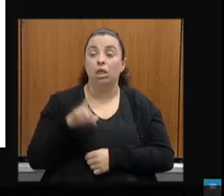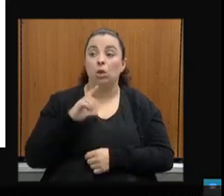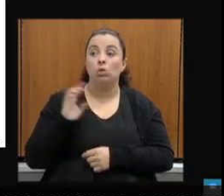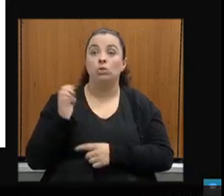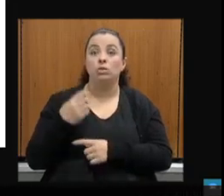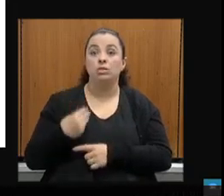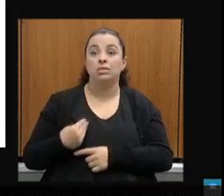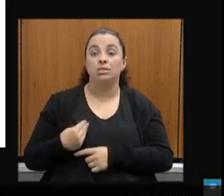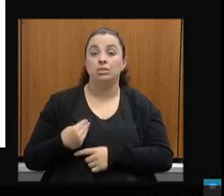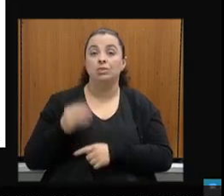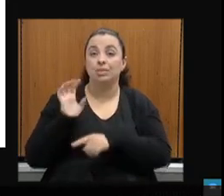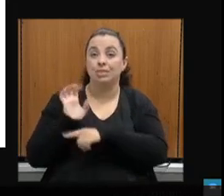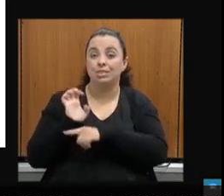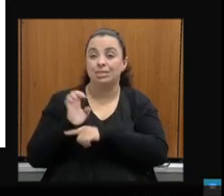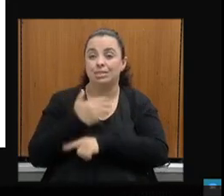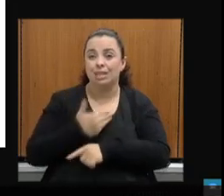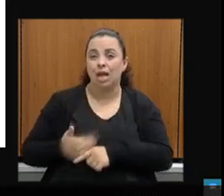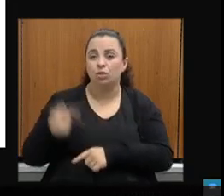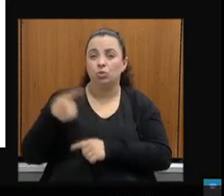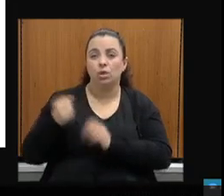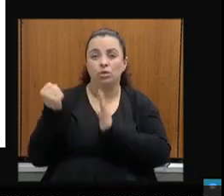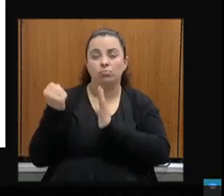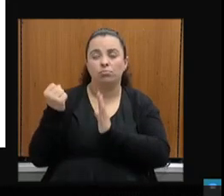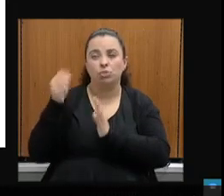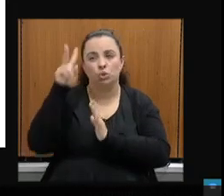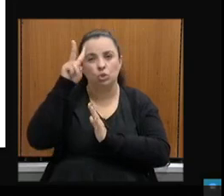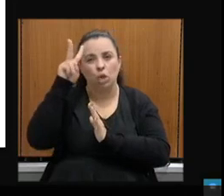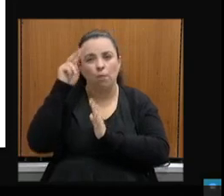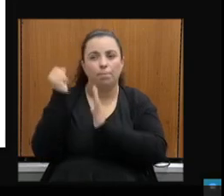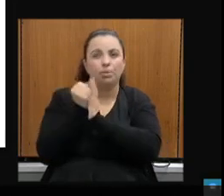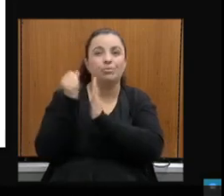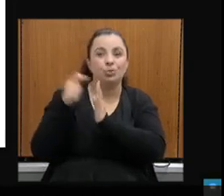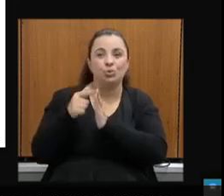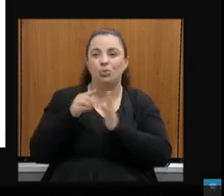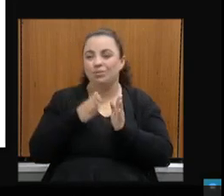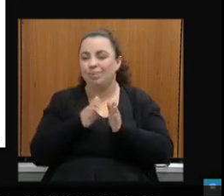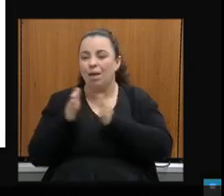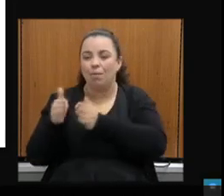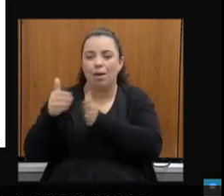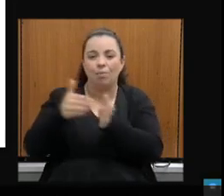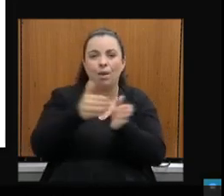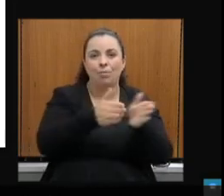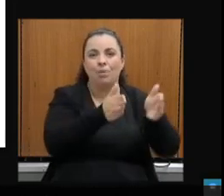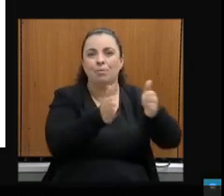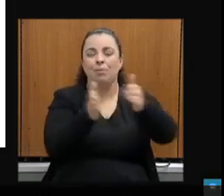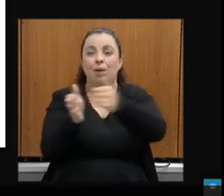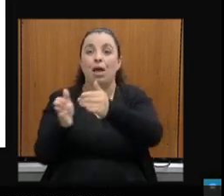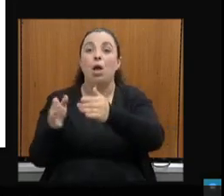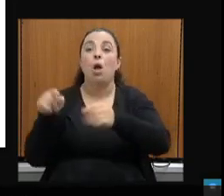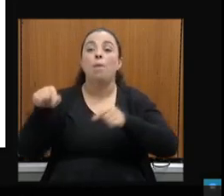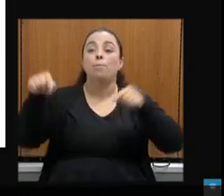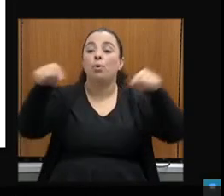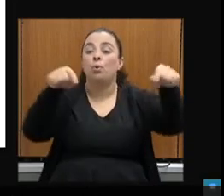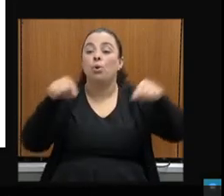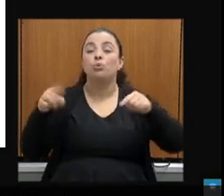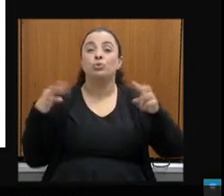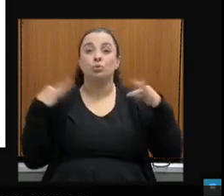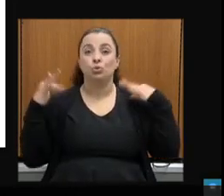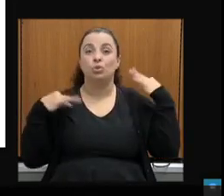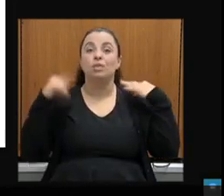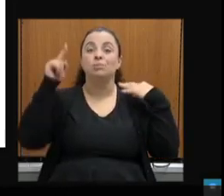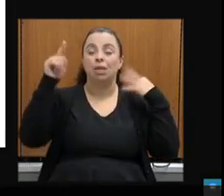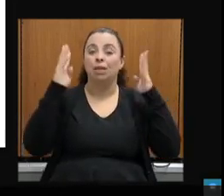presente é no circuito da Liberdade né então é a Pinacoteca Cemig o centro do patrimônio cultural Cemig